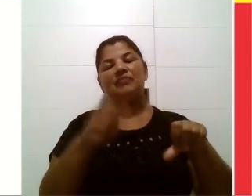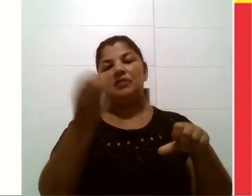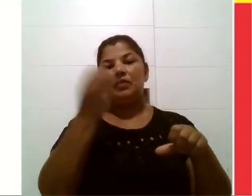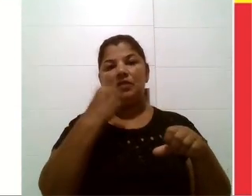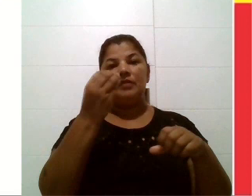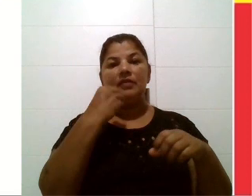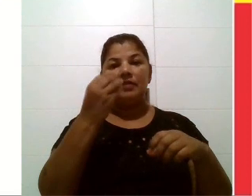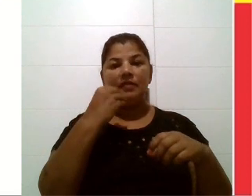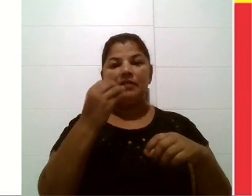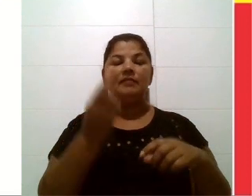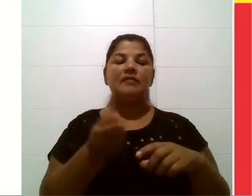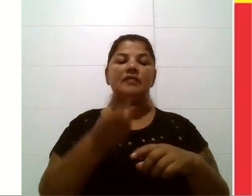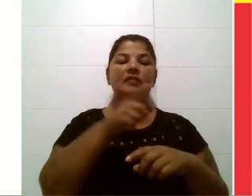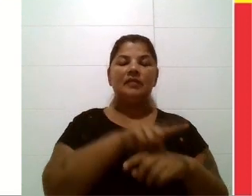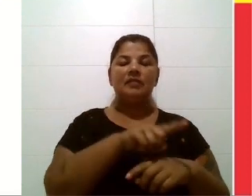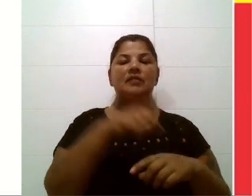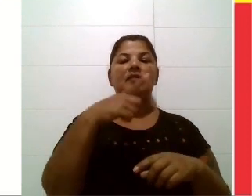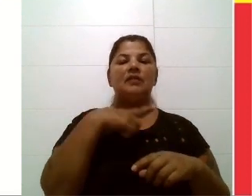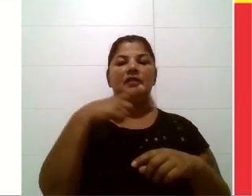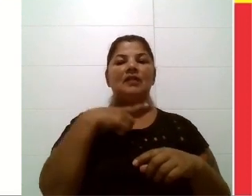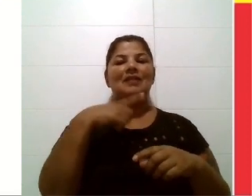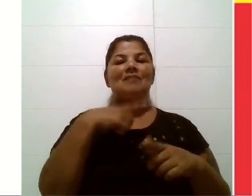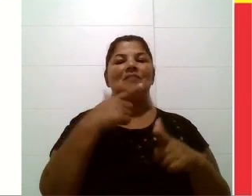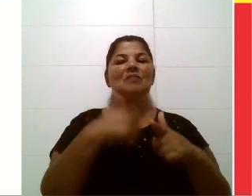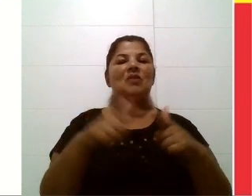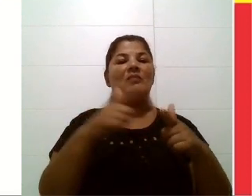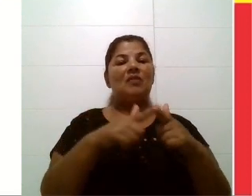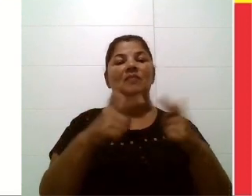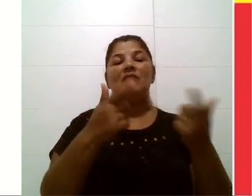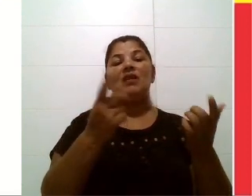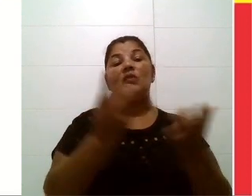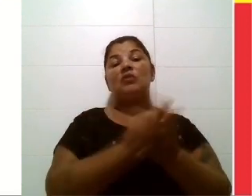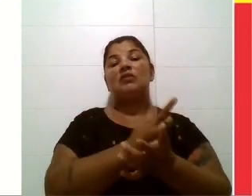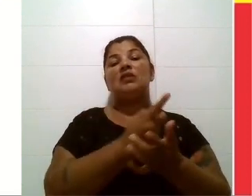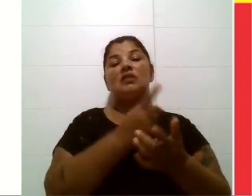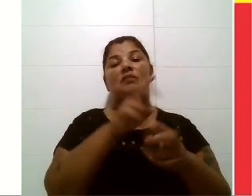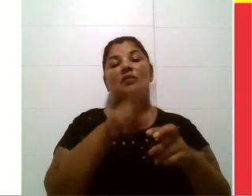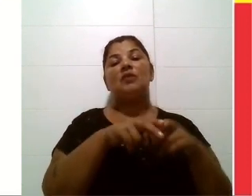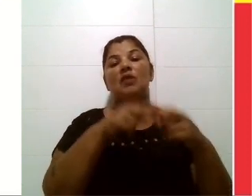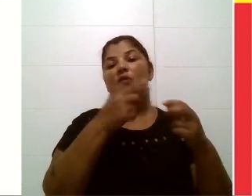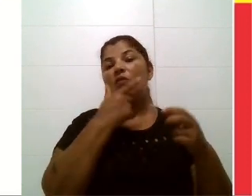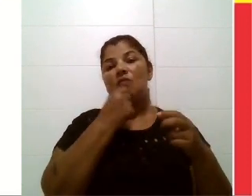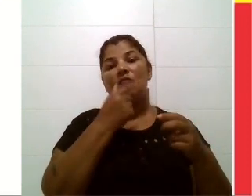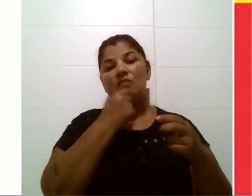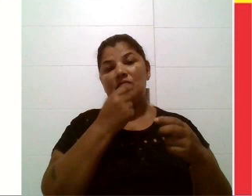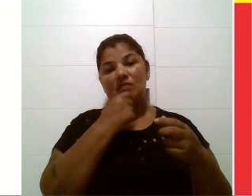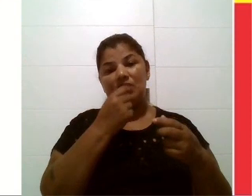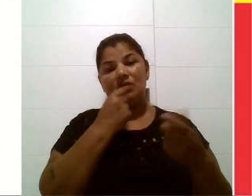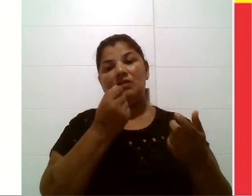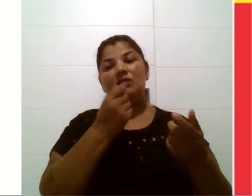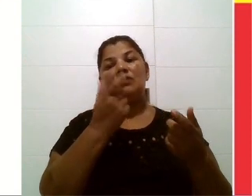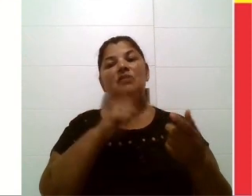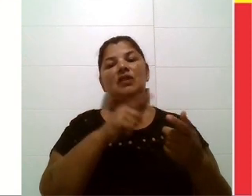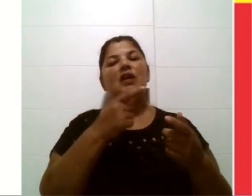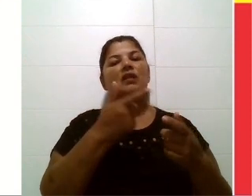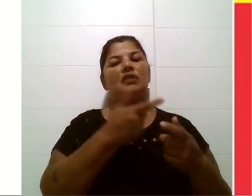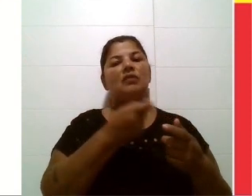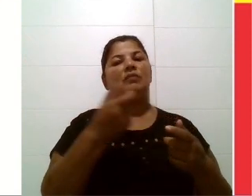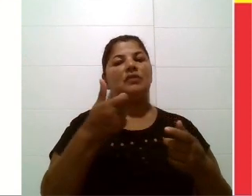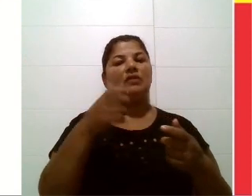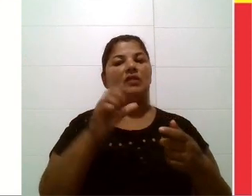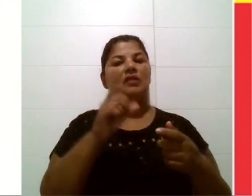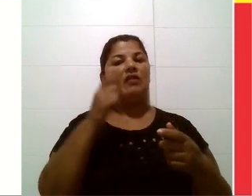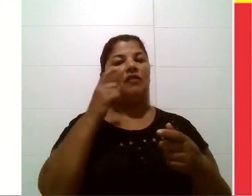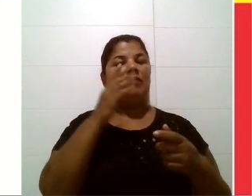você vê aí causas humanas, né? Recentemente, em 2019, aconteceu um desastre natural em Brumadinho, na região sul do